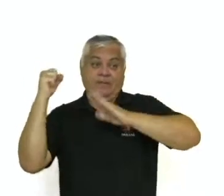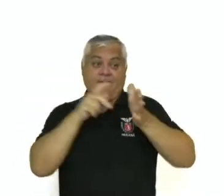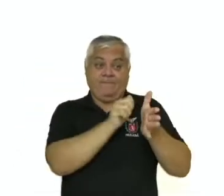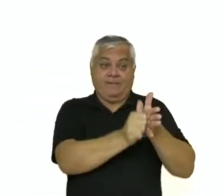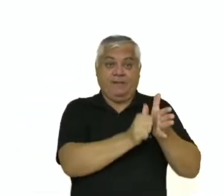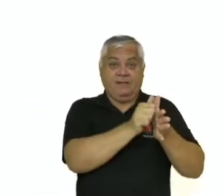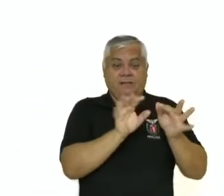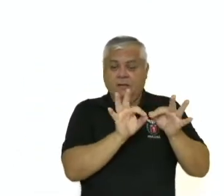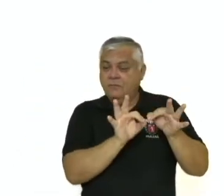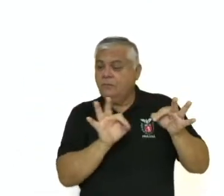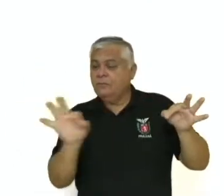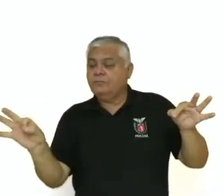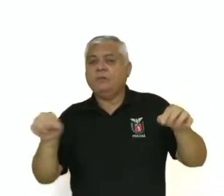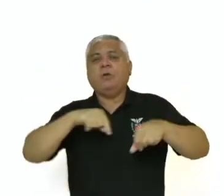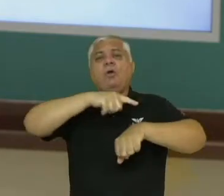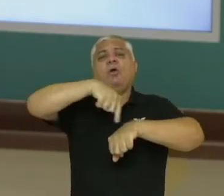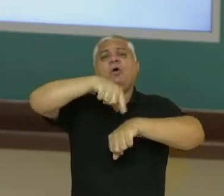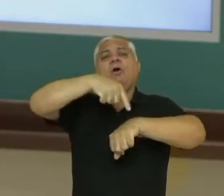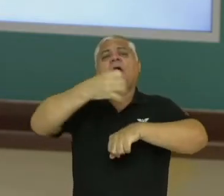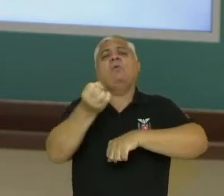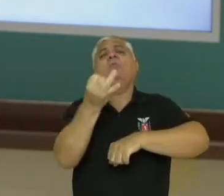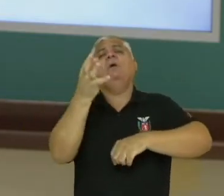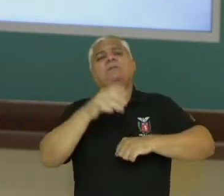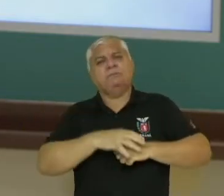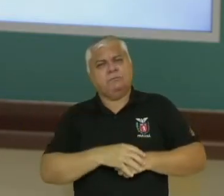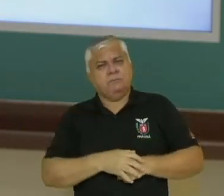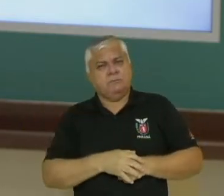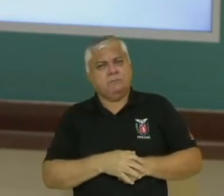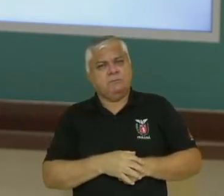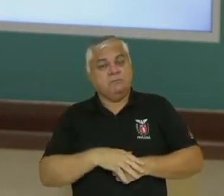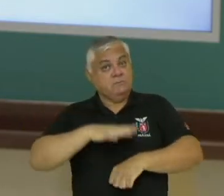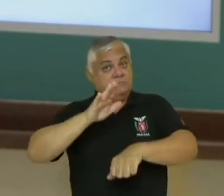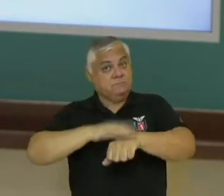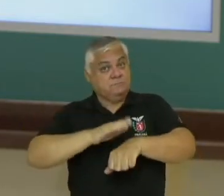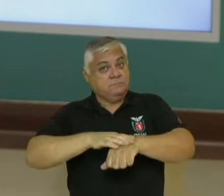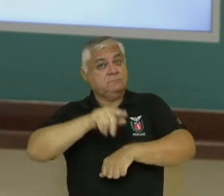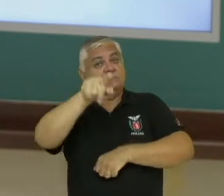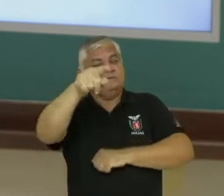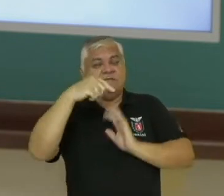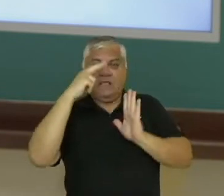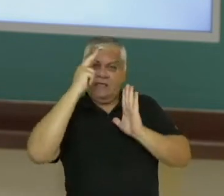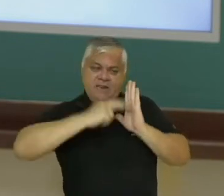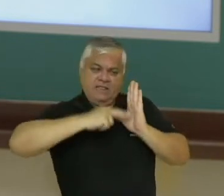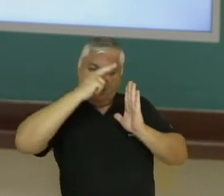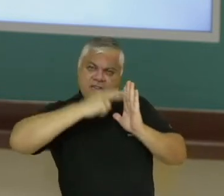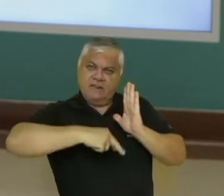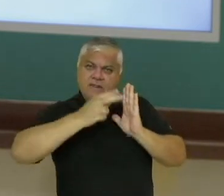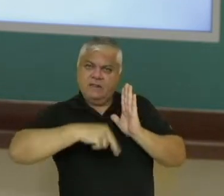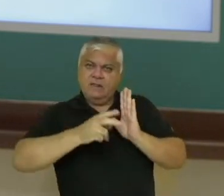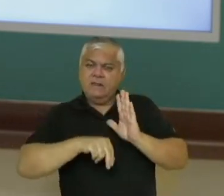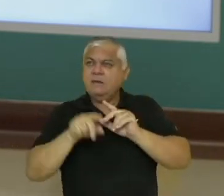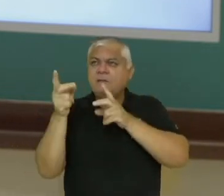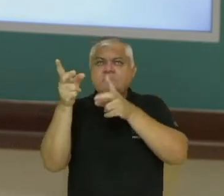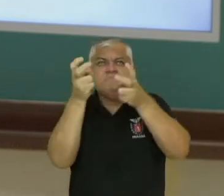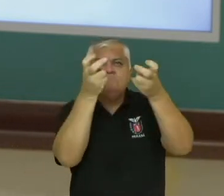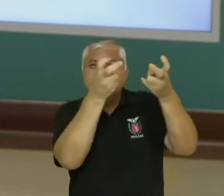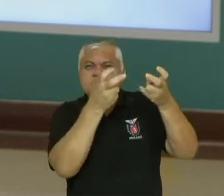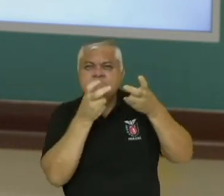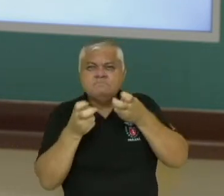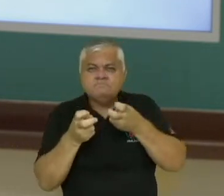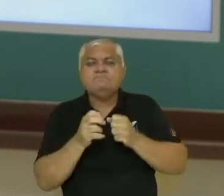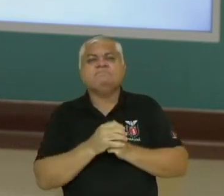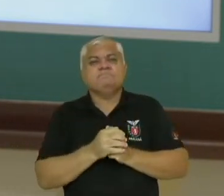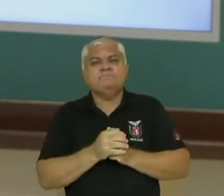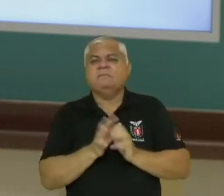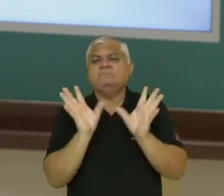média do deslocamento dessa viagem. Eu vou dar um tempinho para vocês lerem esse exercício, tirarem algumas informações. Não precisa, o tempo vai ser